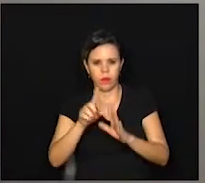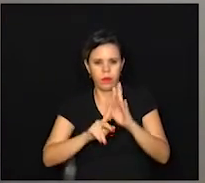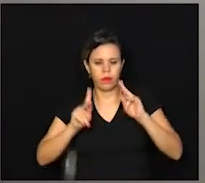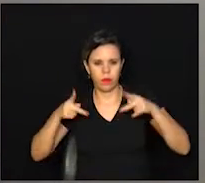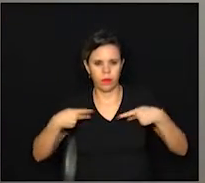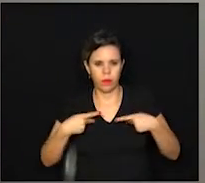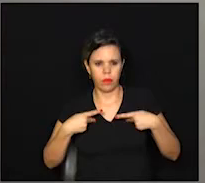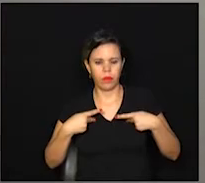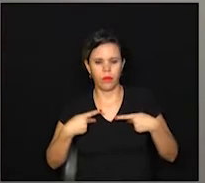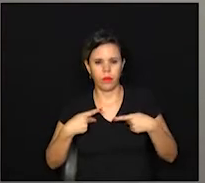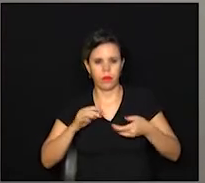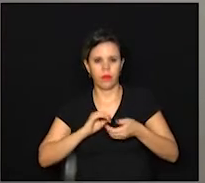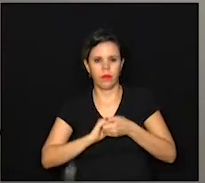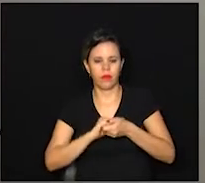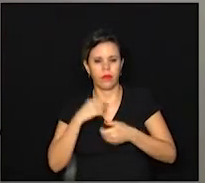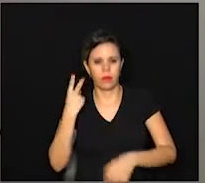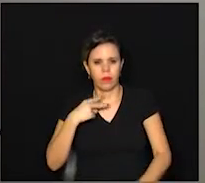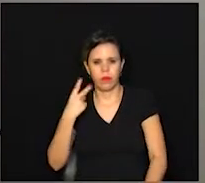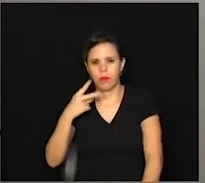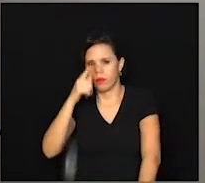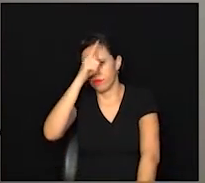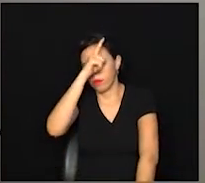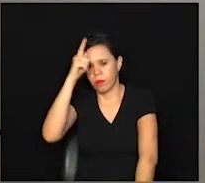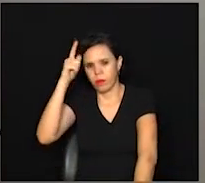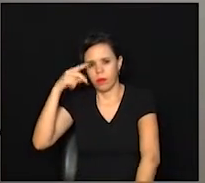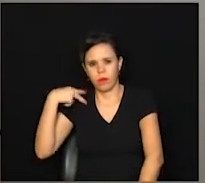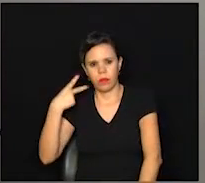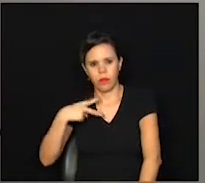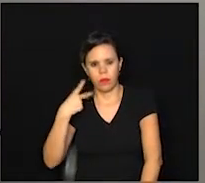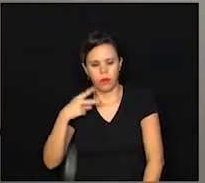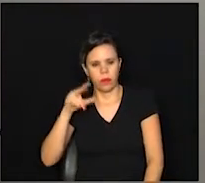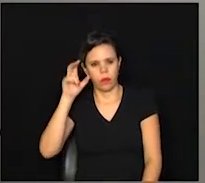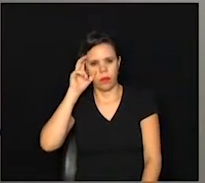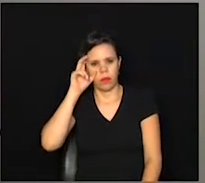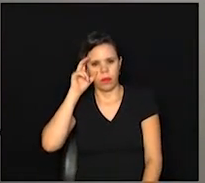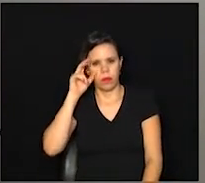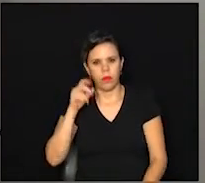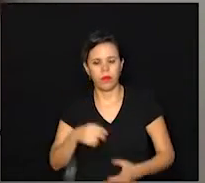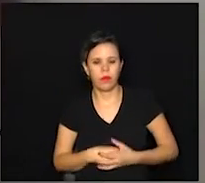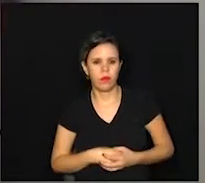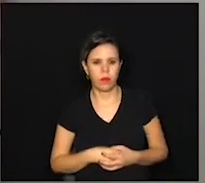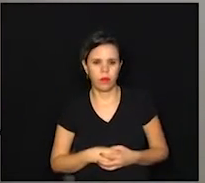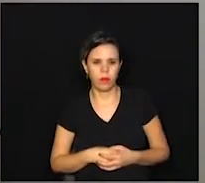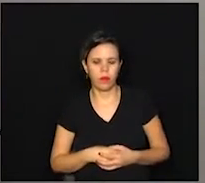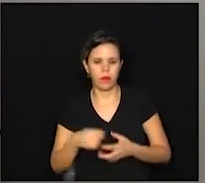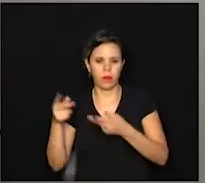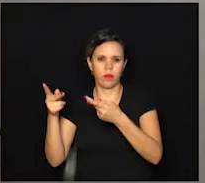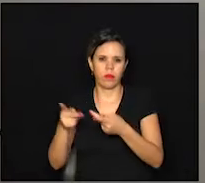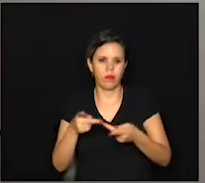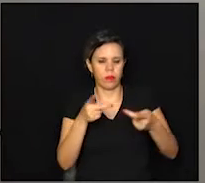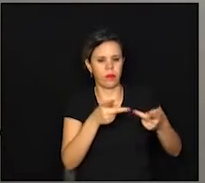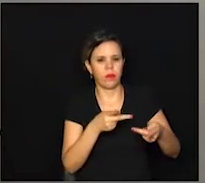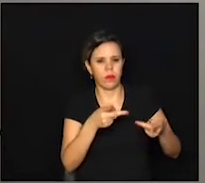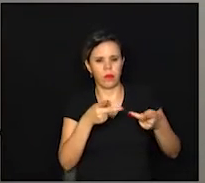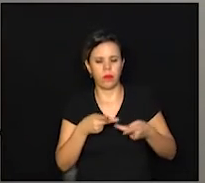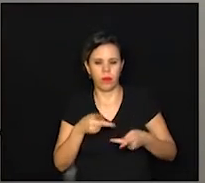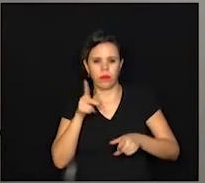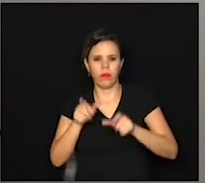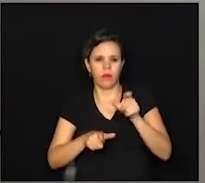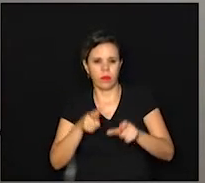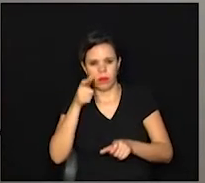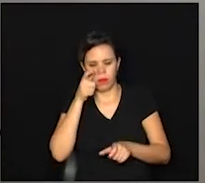Humanos, cumprimentar o vereador Gustavo Peta, o vereador Carlinhos Camelô, os nossos convidados, né, que gentilmente estão aqui